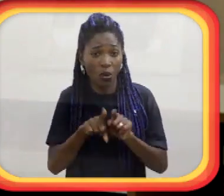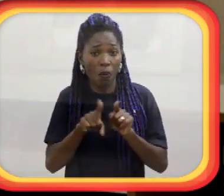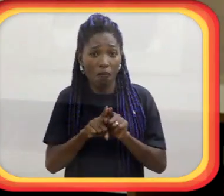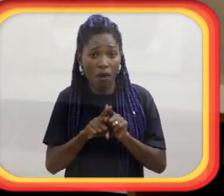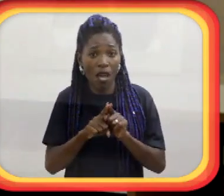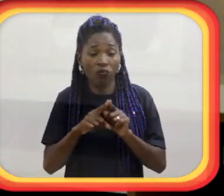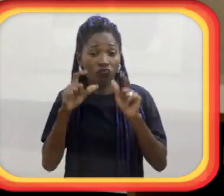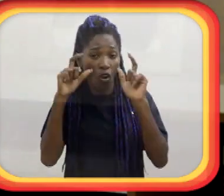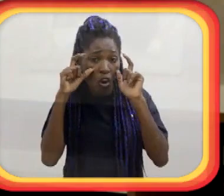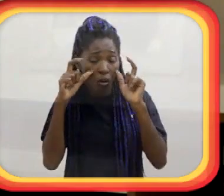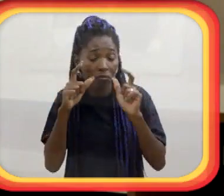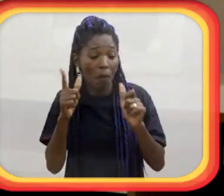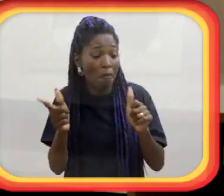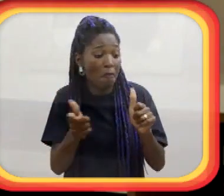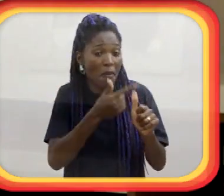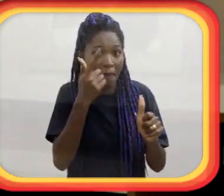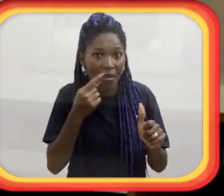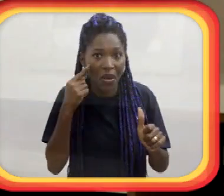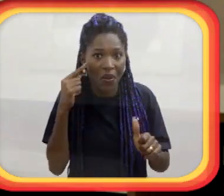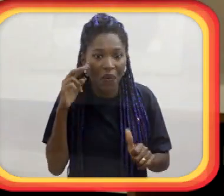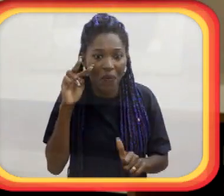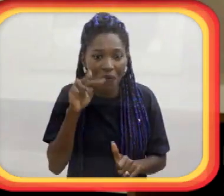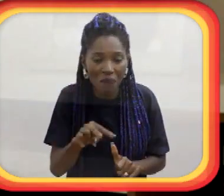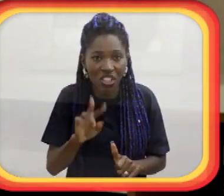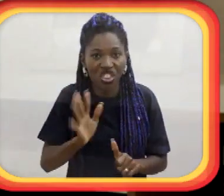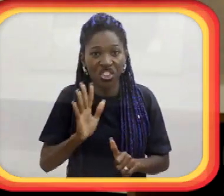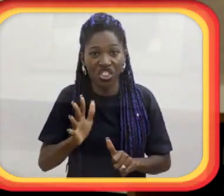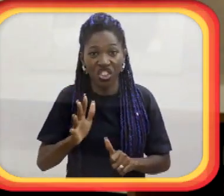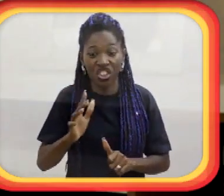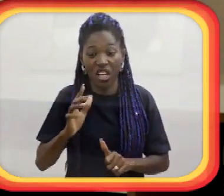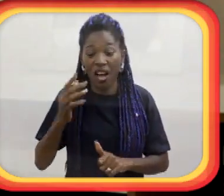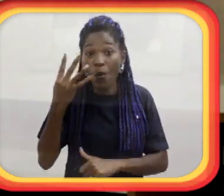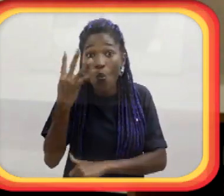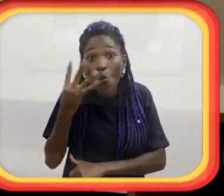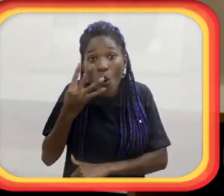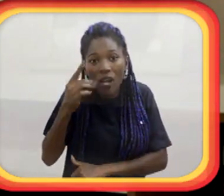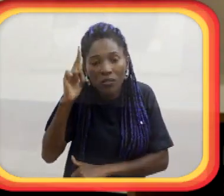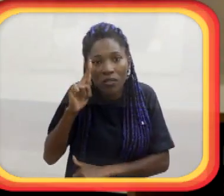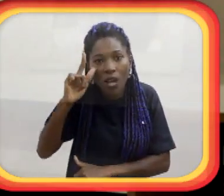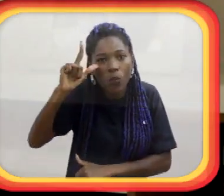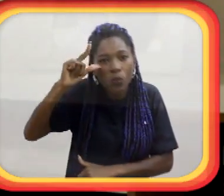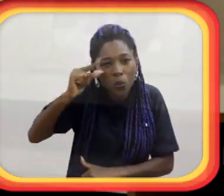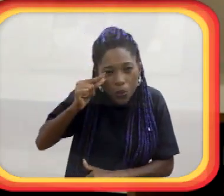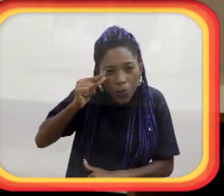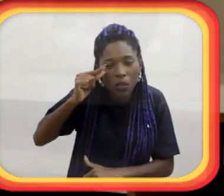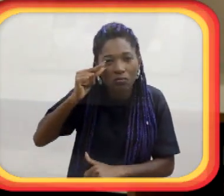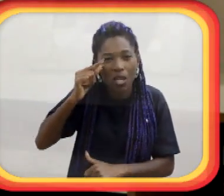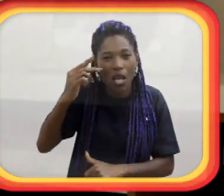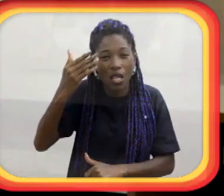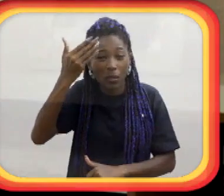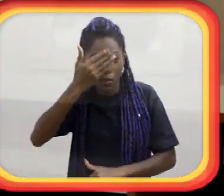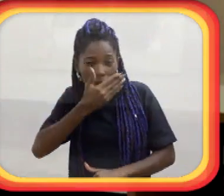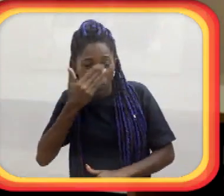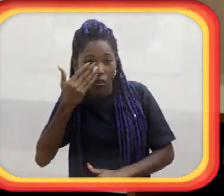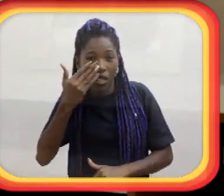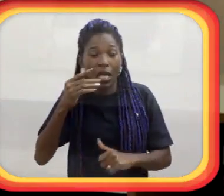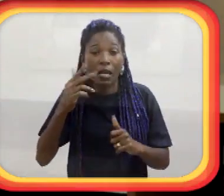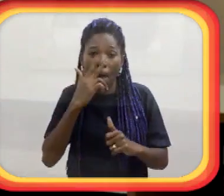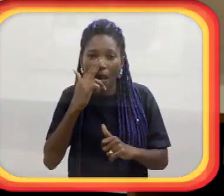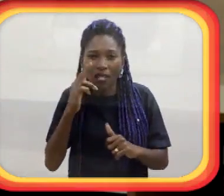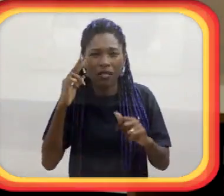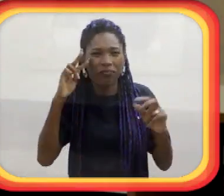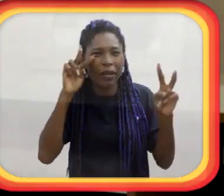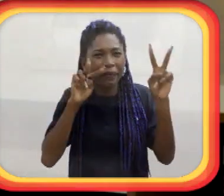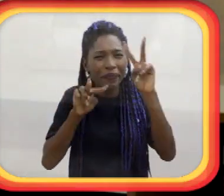que eu me entendo por gente. A primeira vez que eu fui no oftalmologista, eu já tinha 4 graus de miopia. E essa